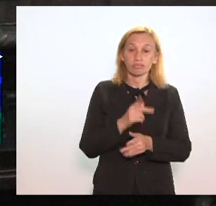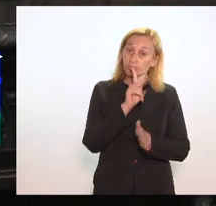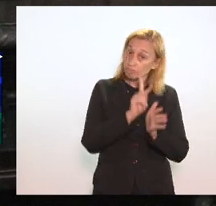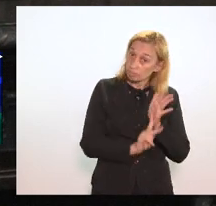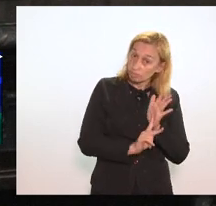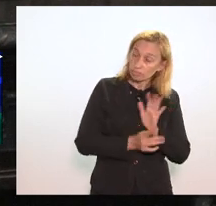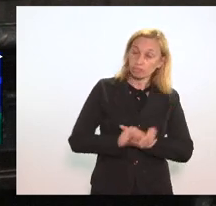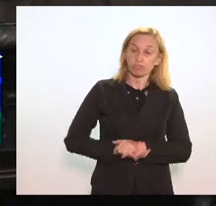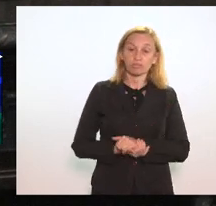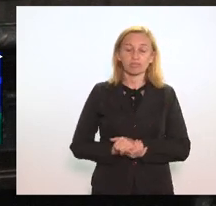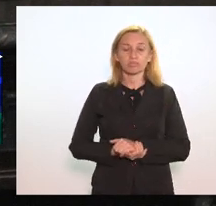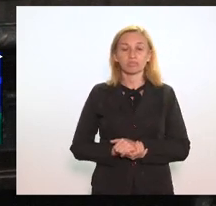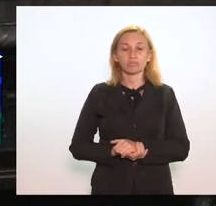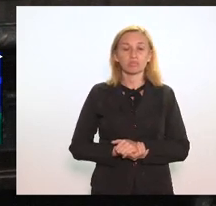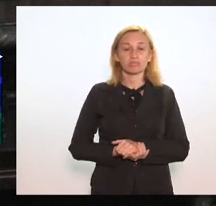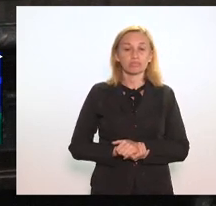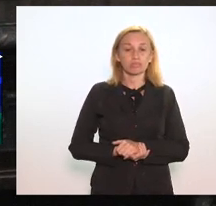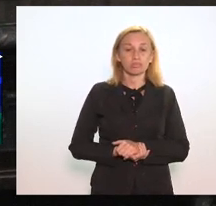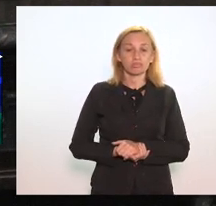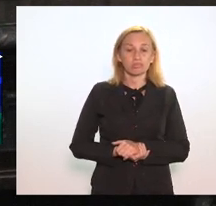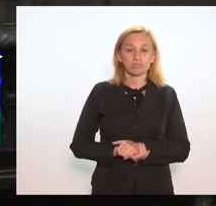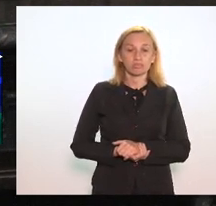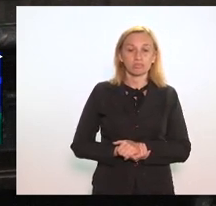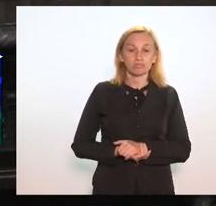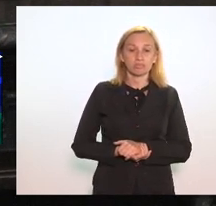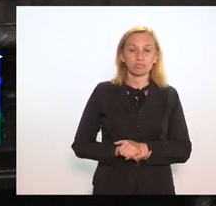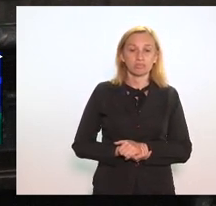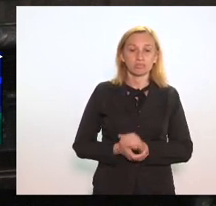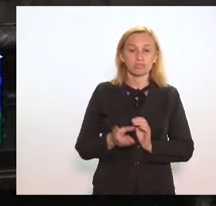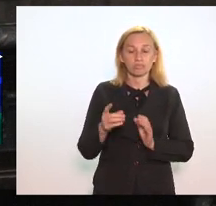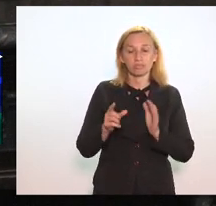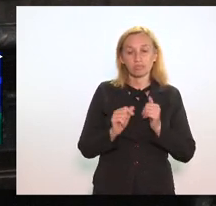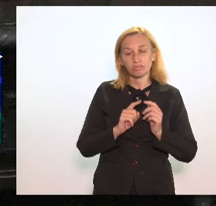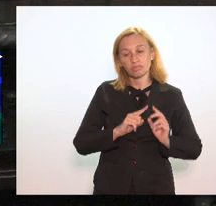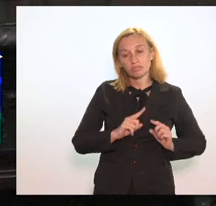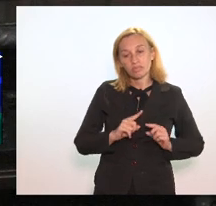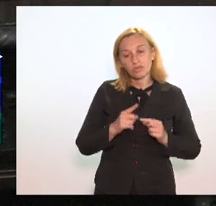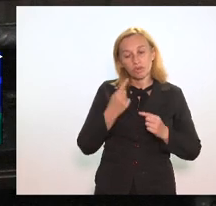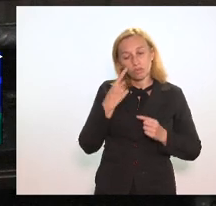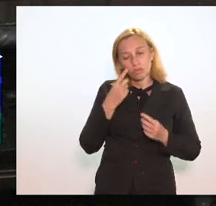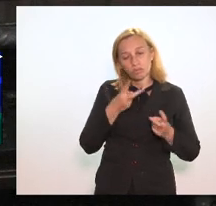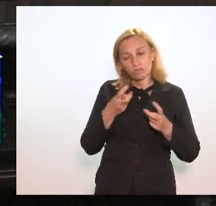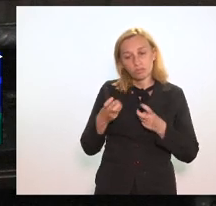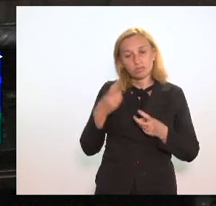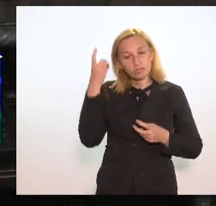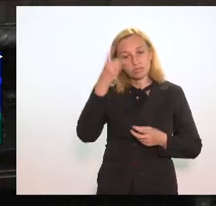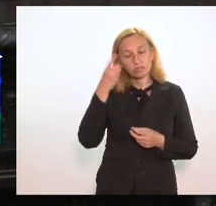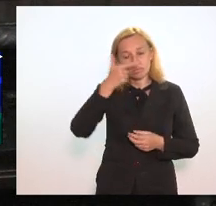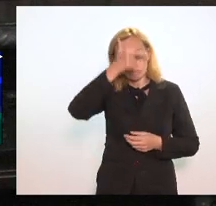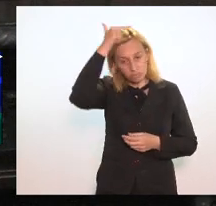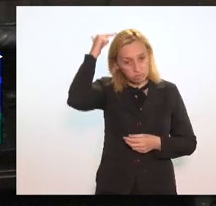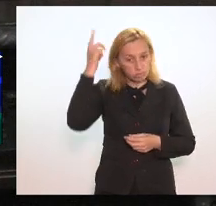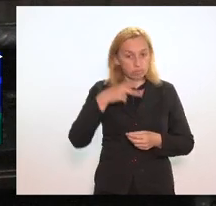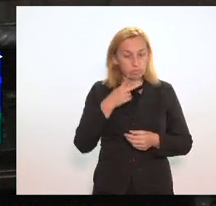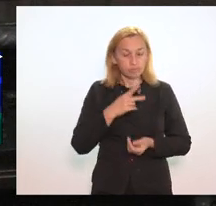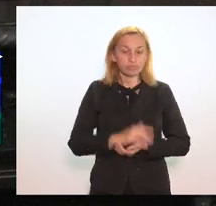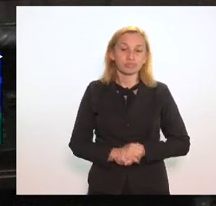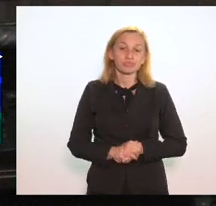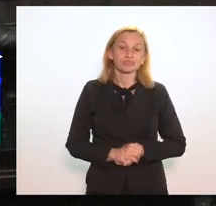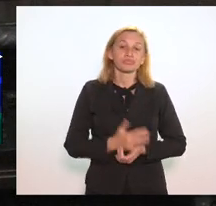projeto uma discordância que vai um pouco na linha do que o Deputado Luiz Paulo colocou sem concordar plenamente com que ele fala